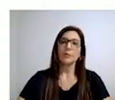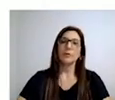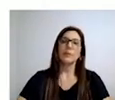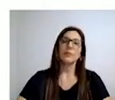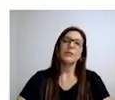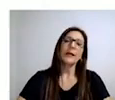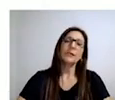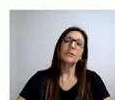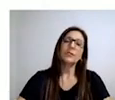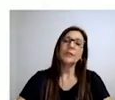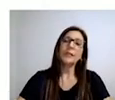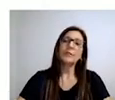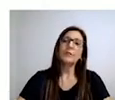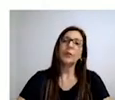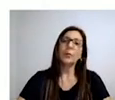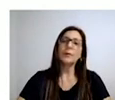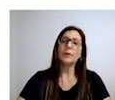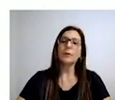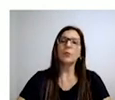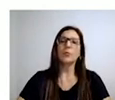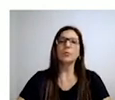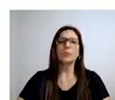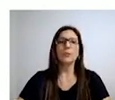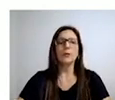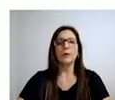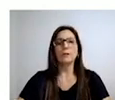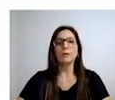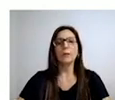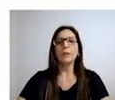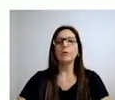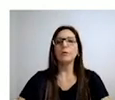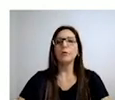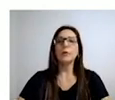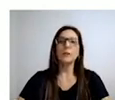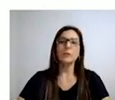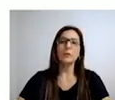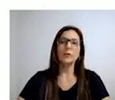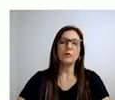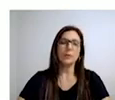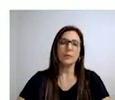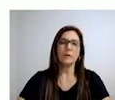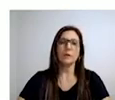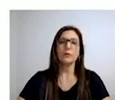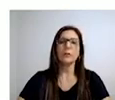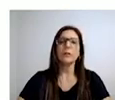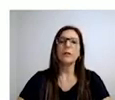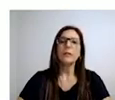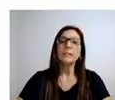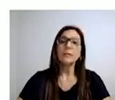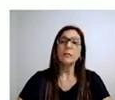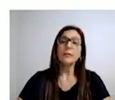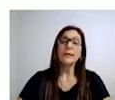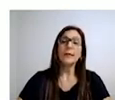foram selecionados diferentes formas para o encontro dos gametas feminino e masculino dos seres vivos.